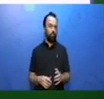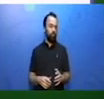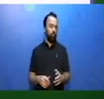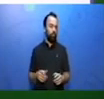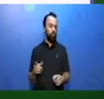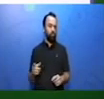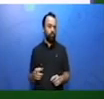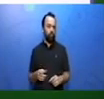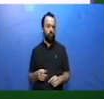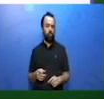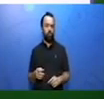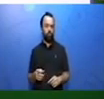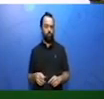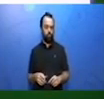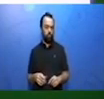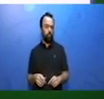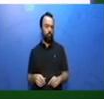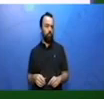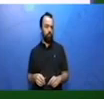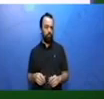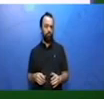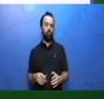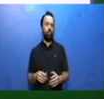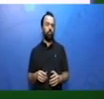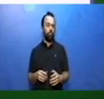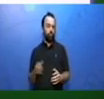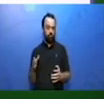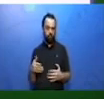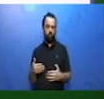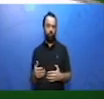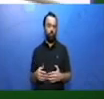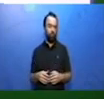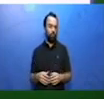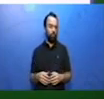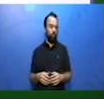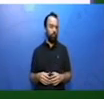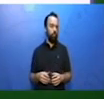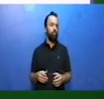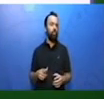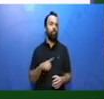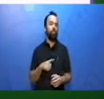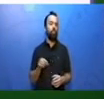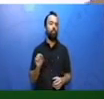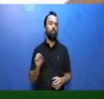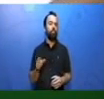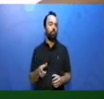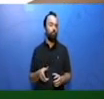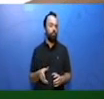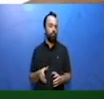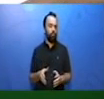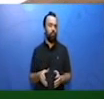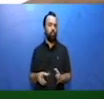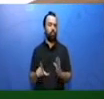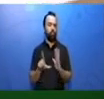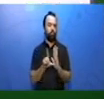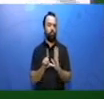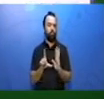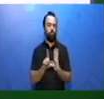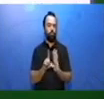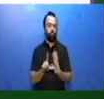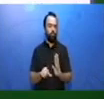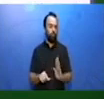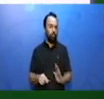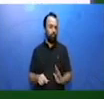Aqui, ó, prédios. Prédios de escritórios, clínicas médicas, bancos. O que mais que tem? Estabelecimento comercial, lá,